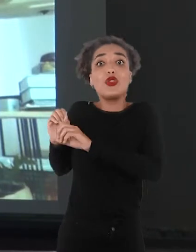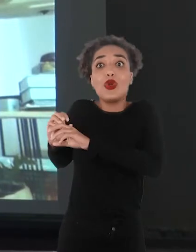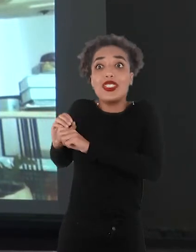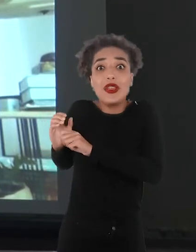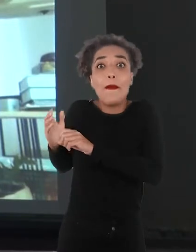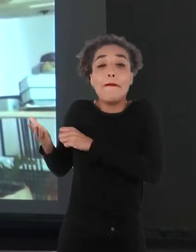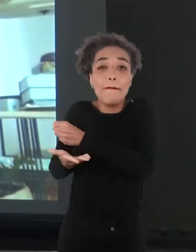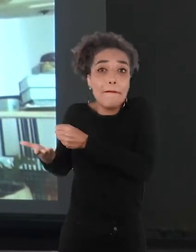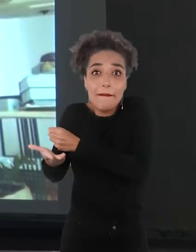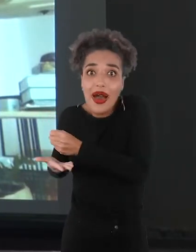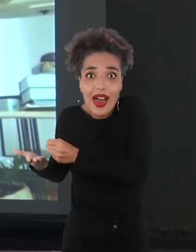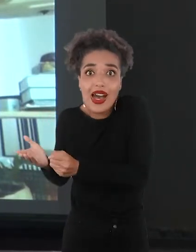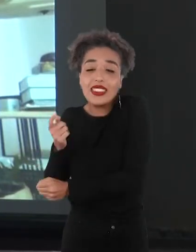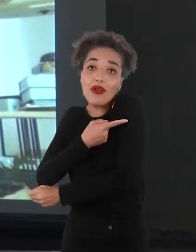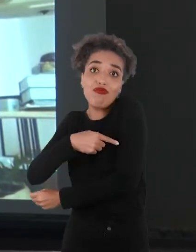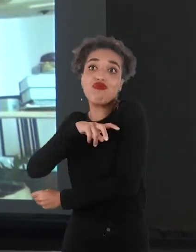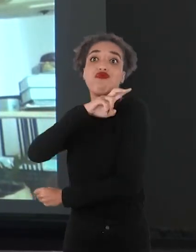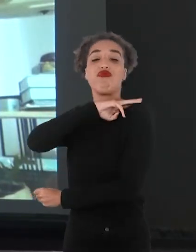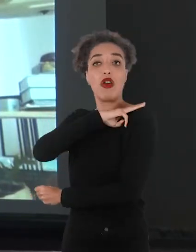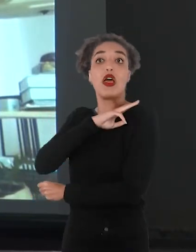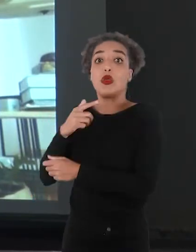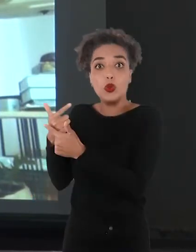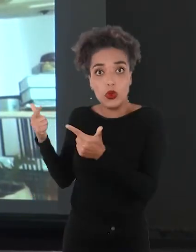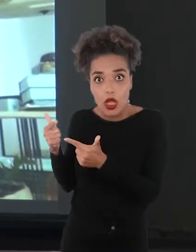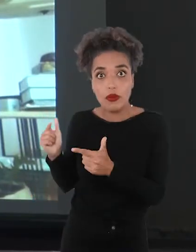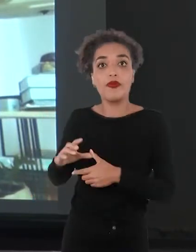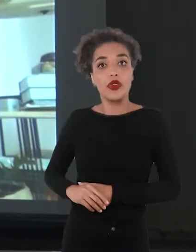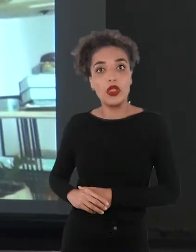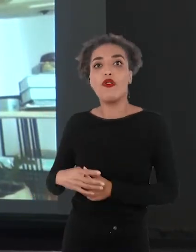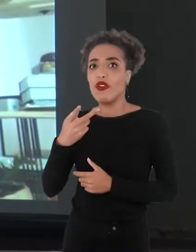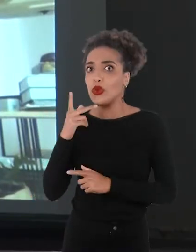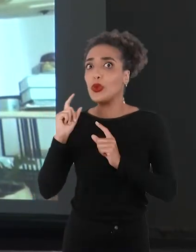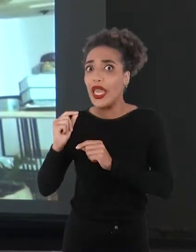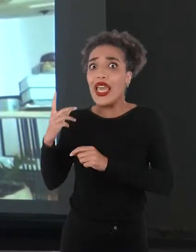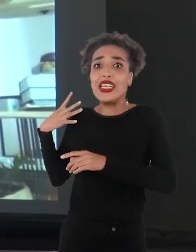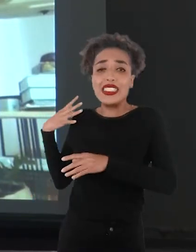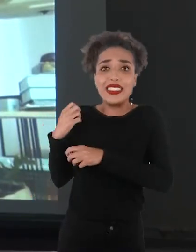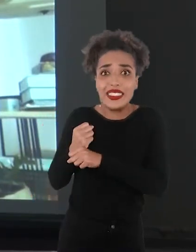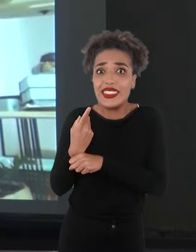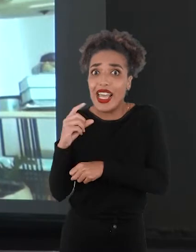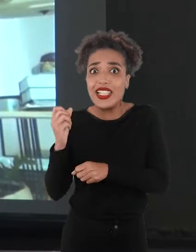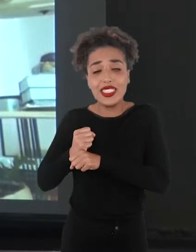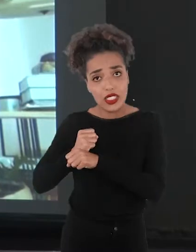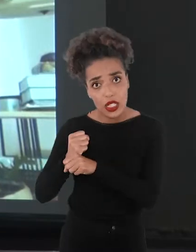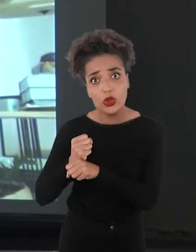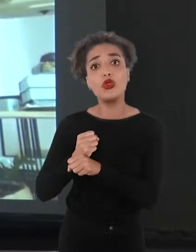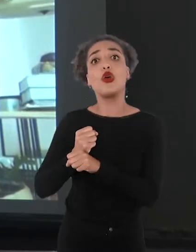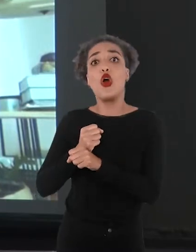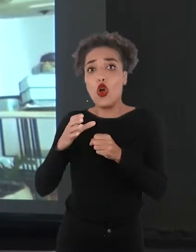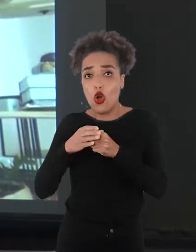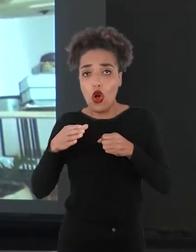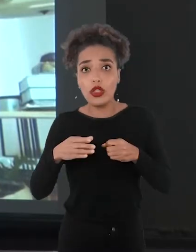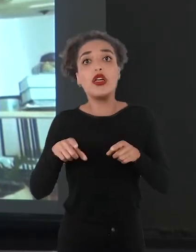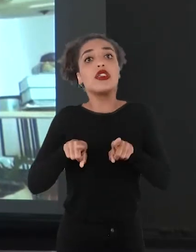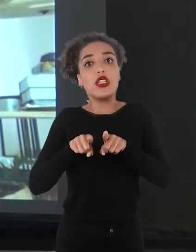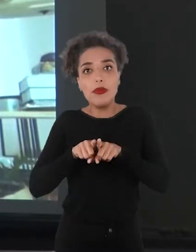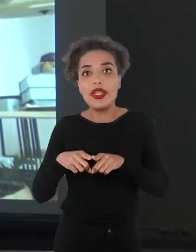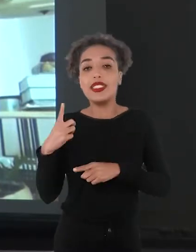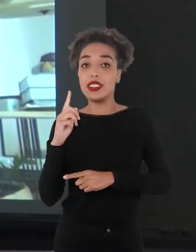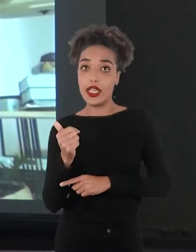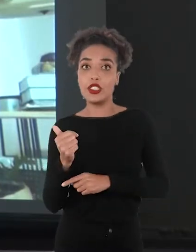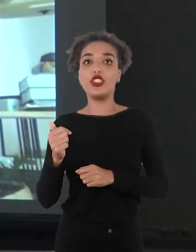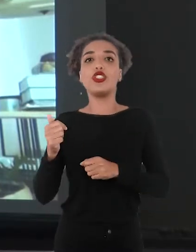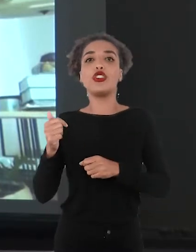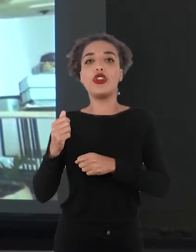básica. Então, estamos falando de 10 anos de cotas, 17 anos de UFRB e uma